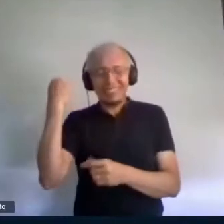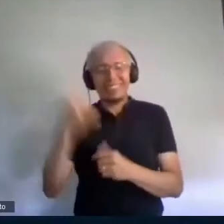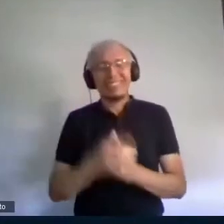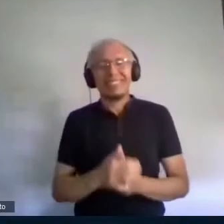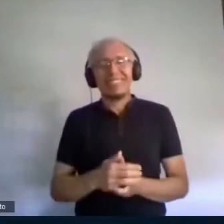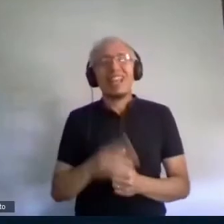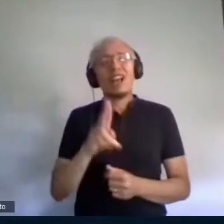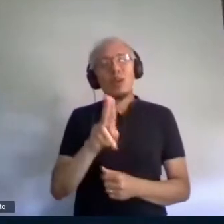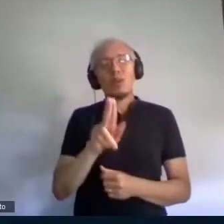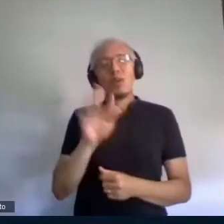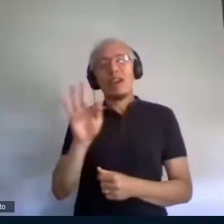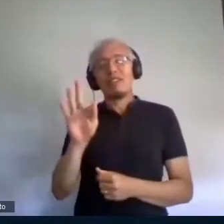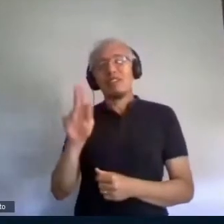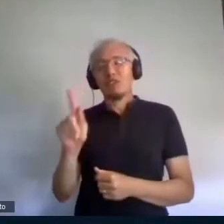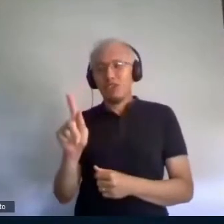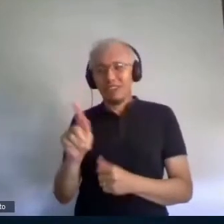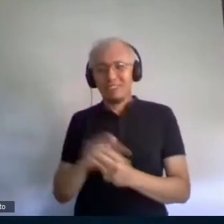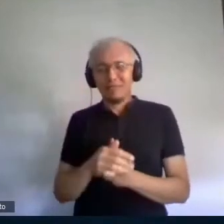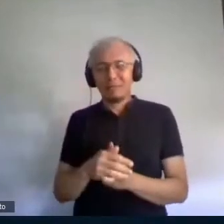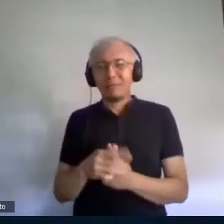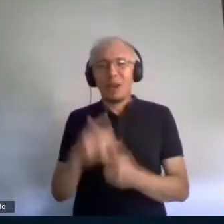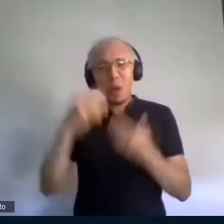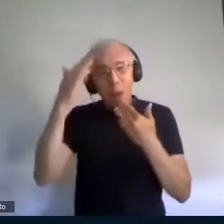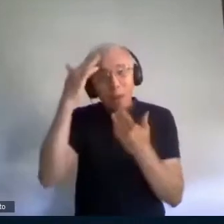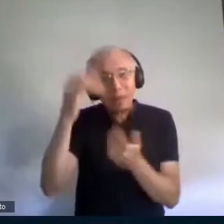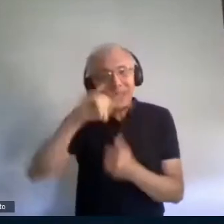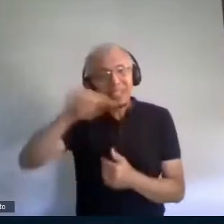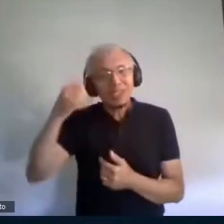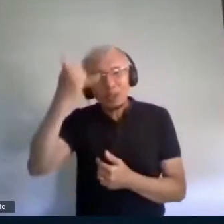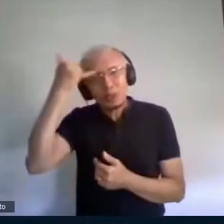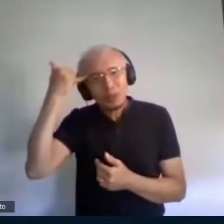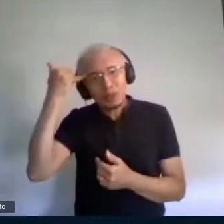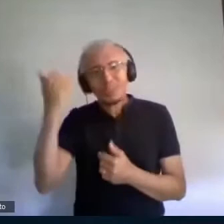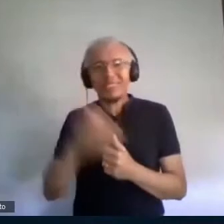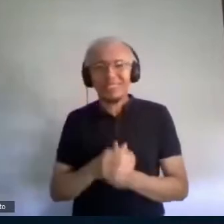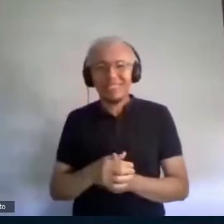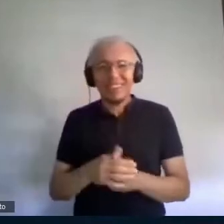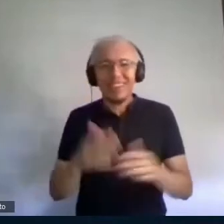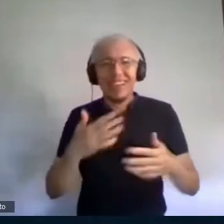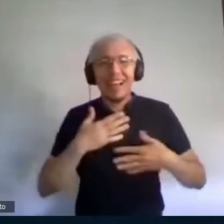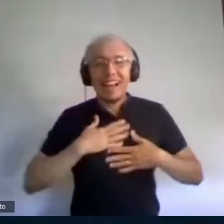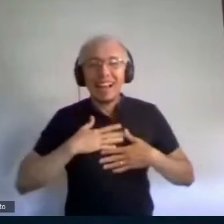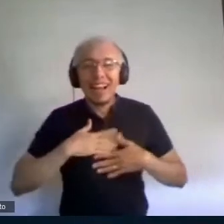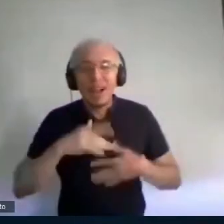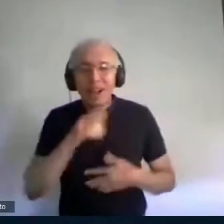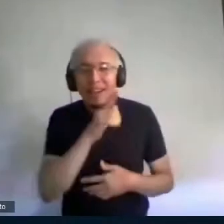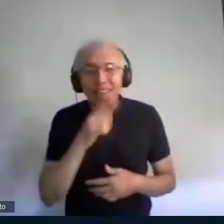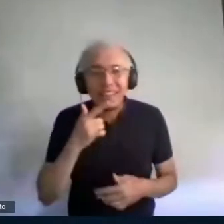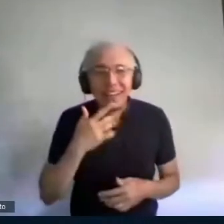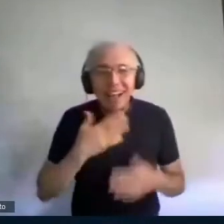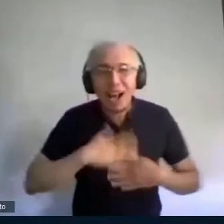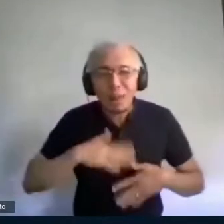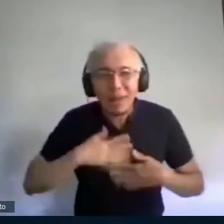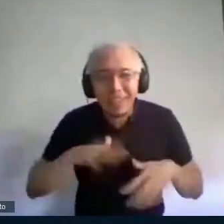na UFG. Juliana, muito obrigada, tá certo? Calma, Lira. Vamos lá.